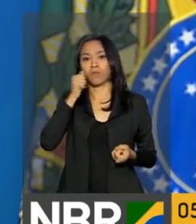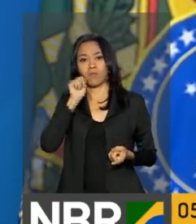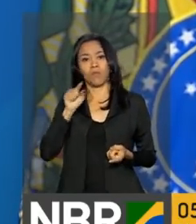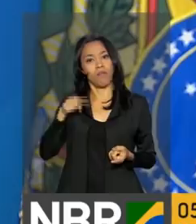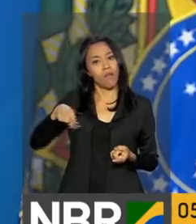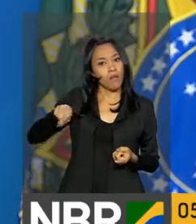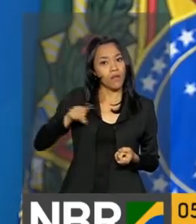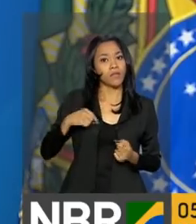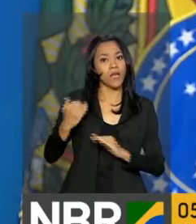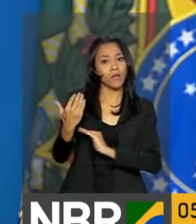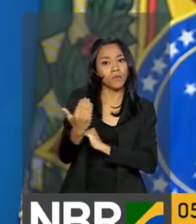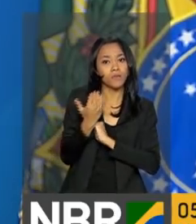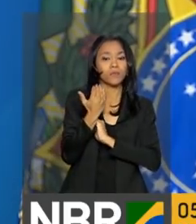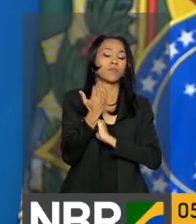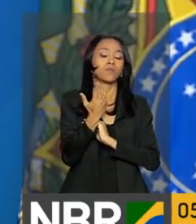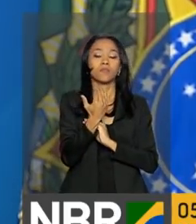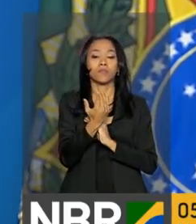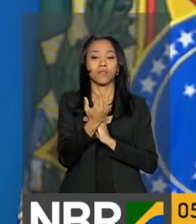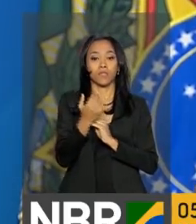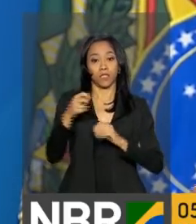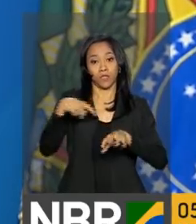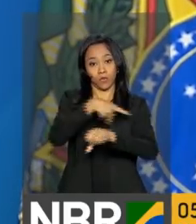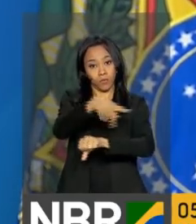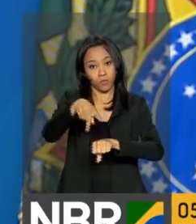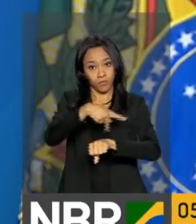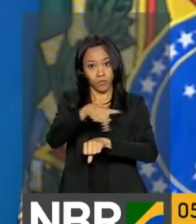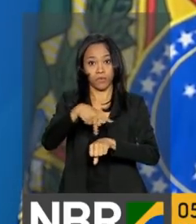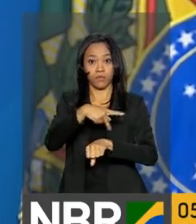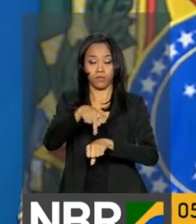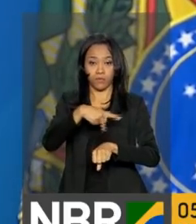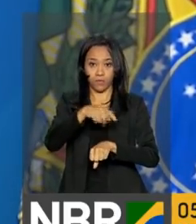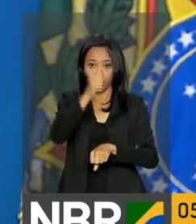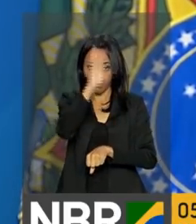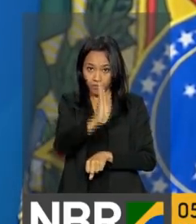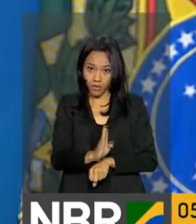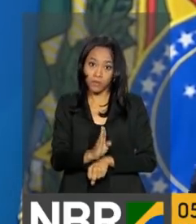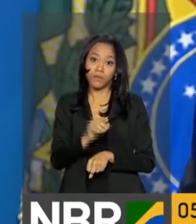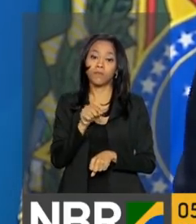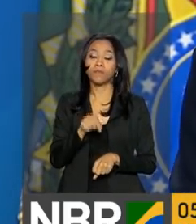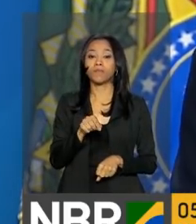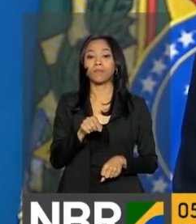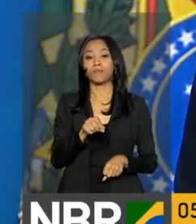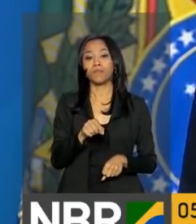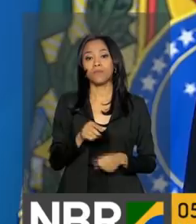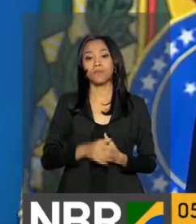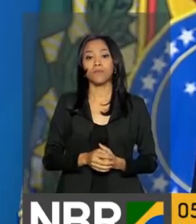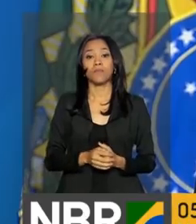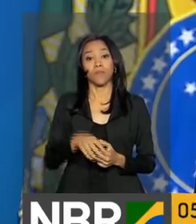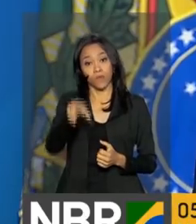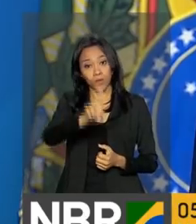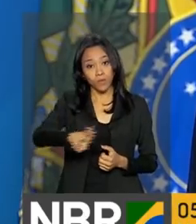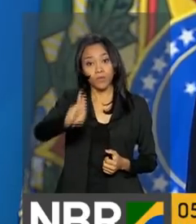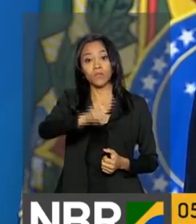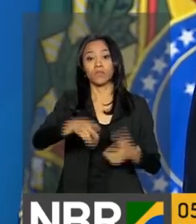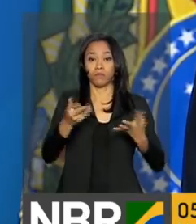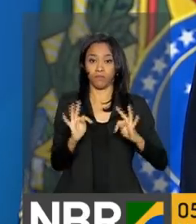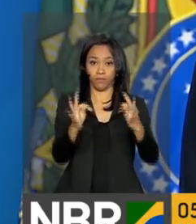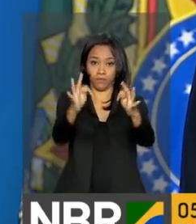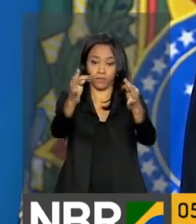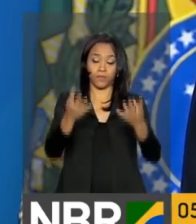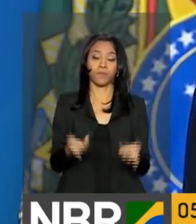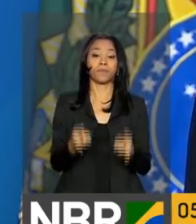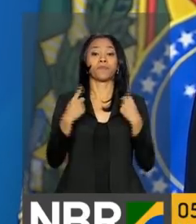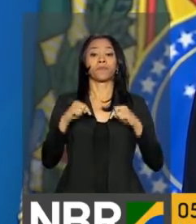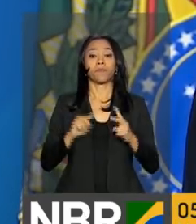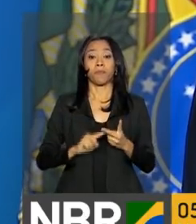ajudam a colocar o brasil na vanguarda da identificação digital quero